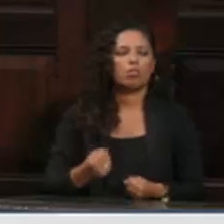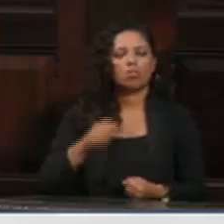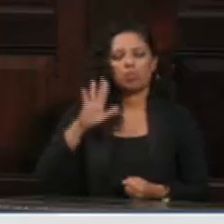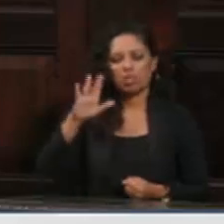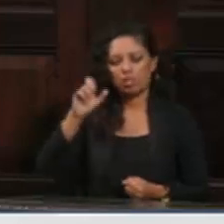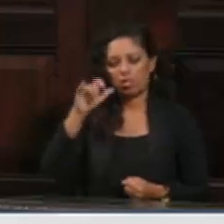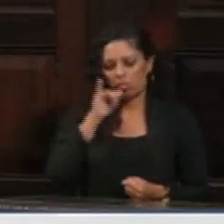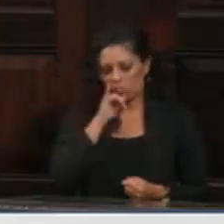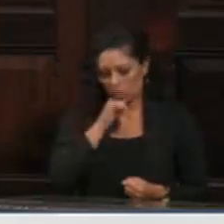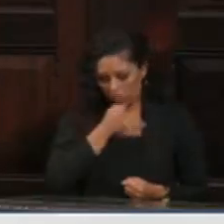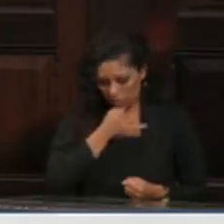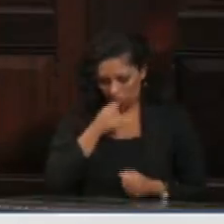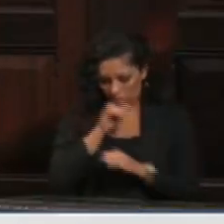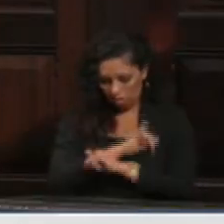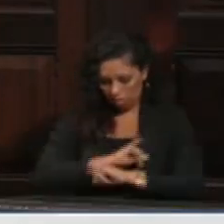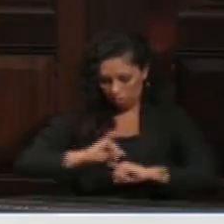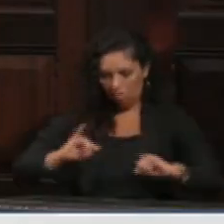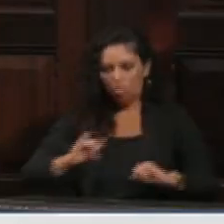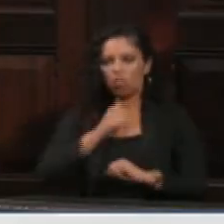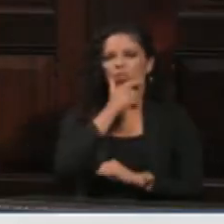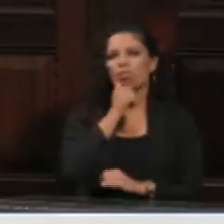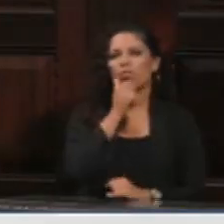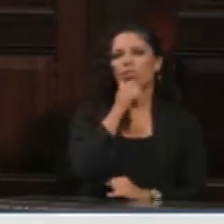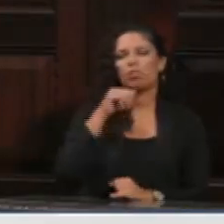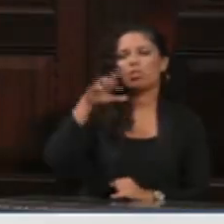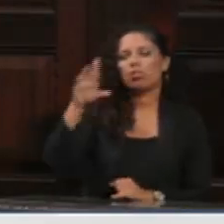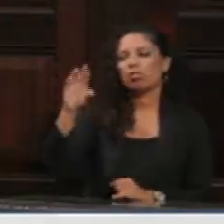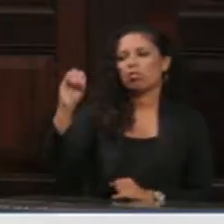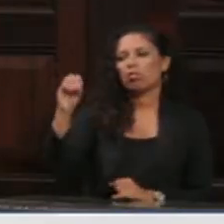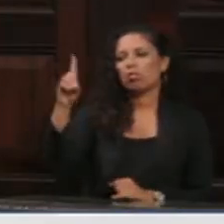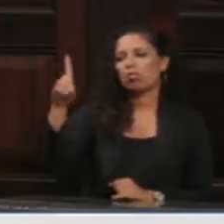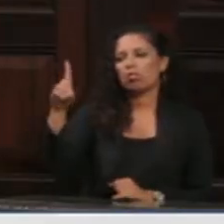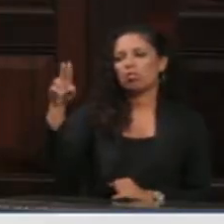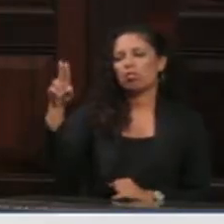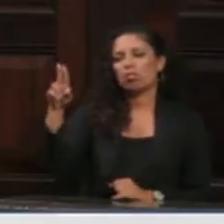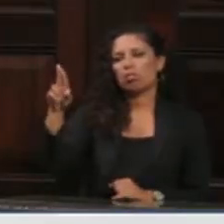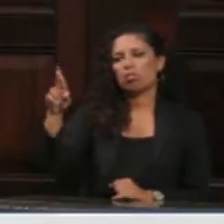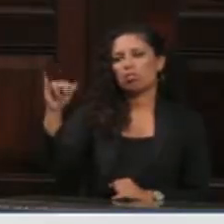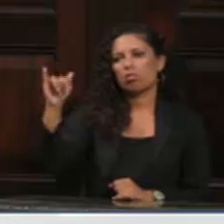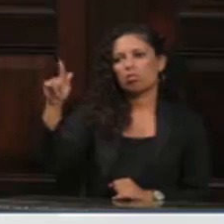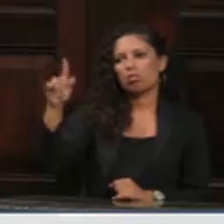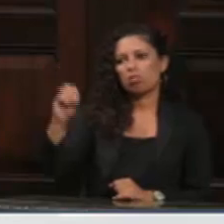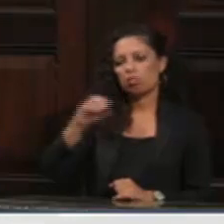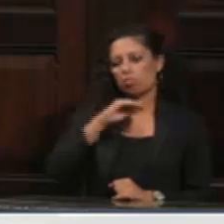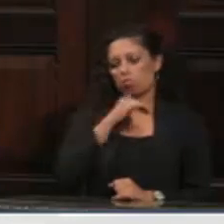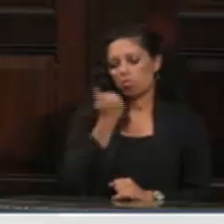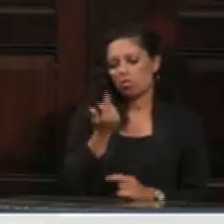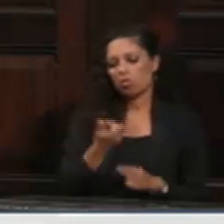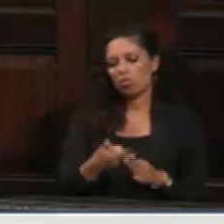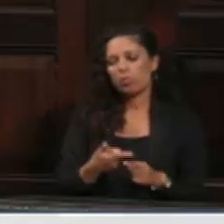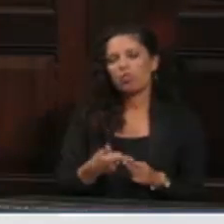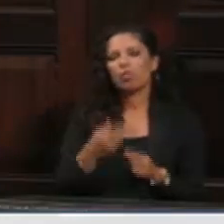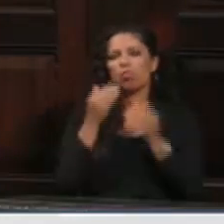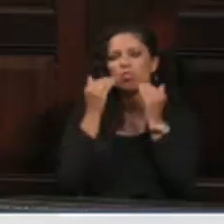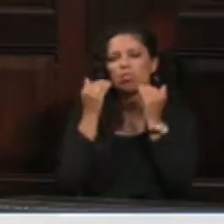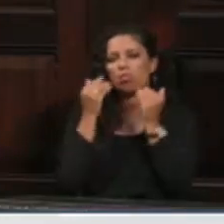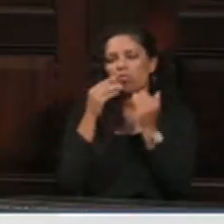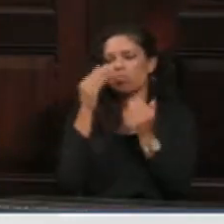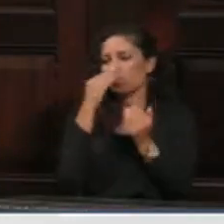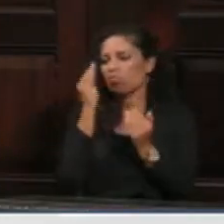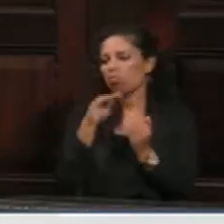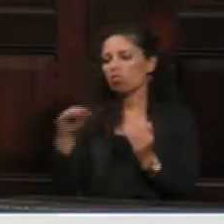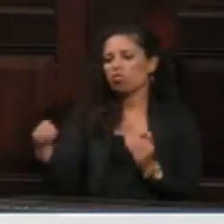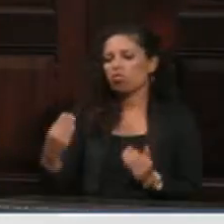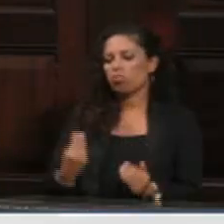infelizmente, Rodrigo foi mais uma vítima do descaso e do desprezo com a vida que